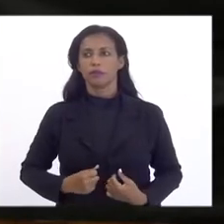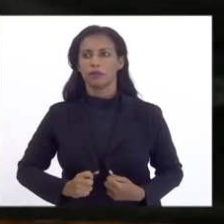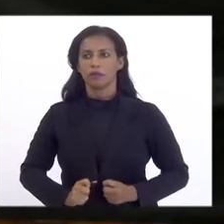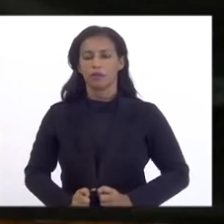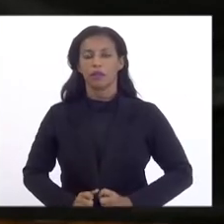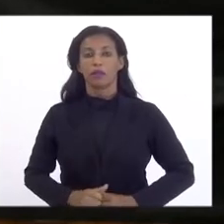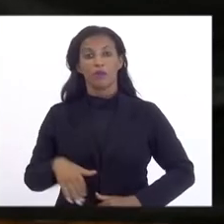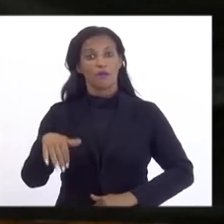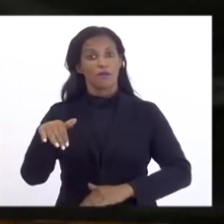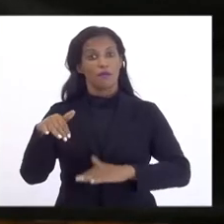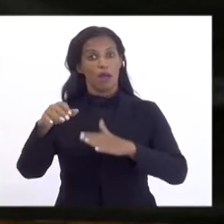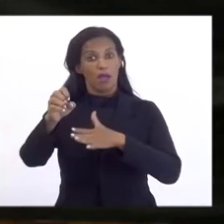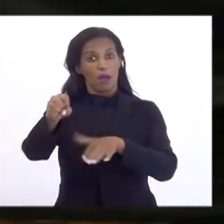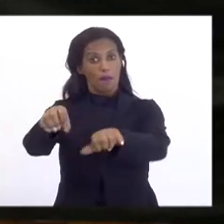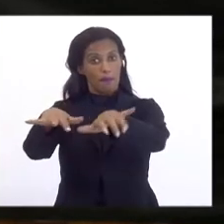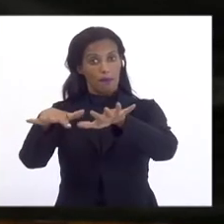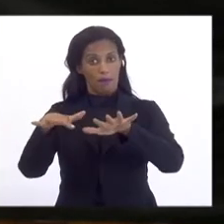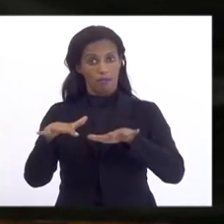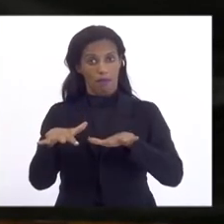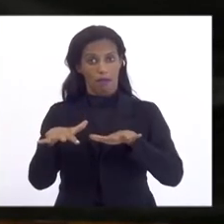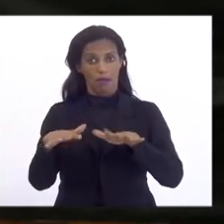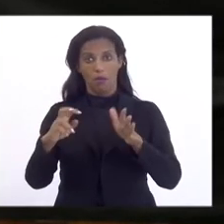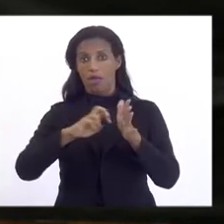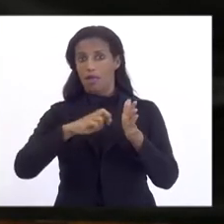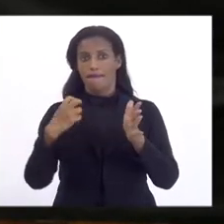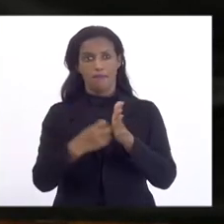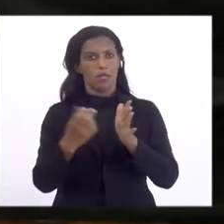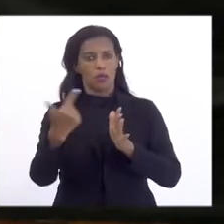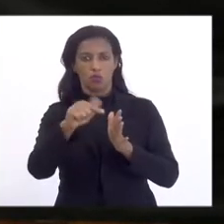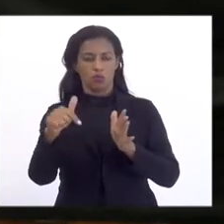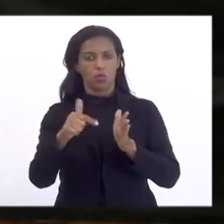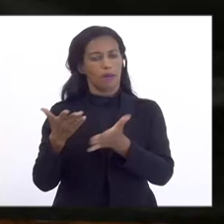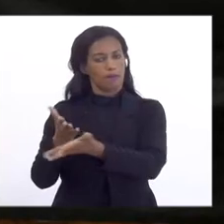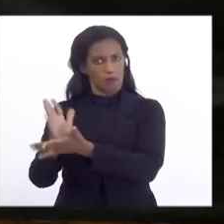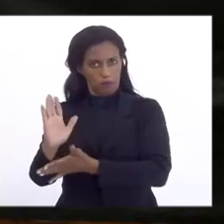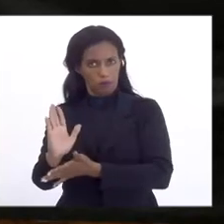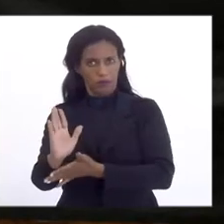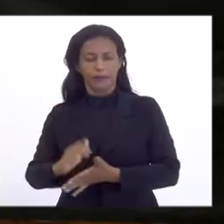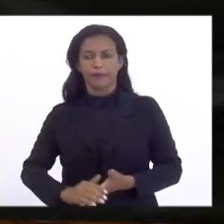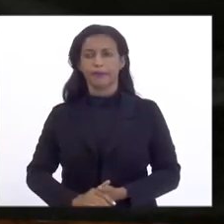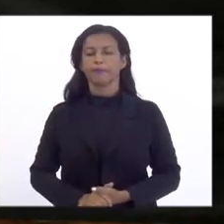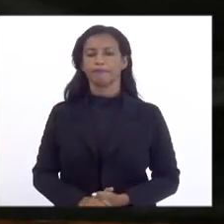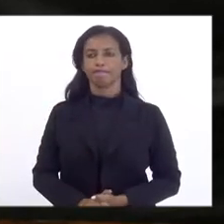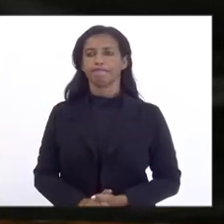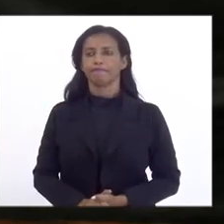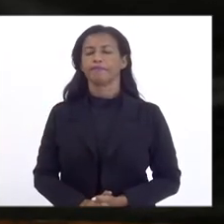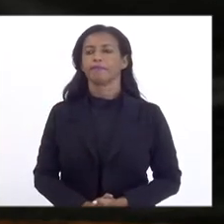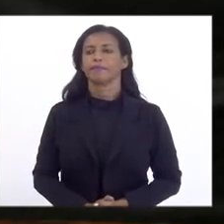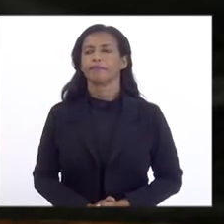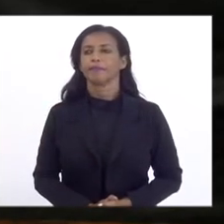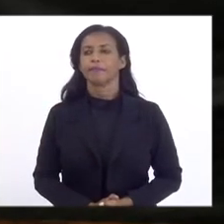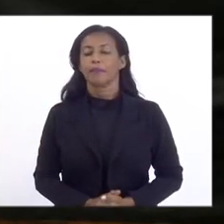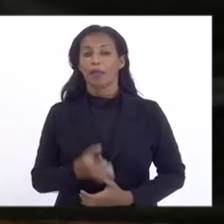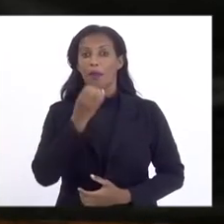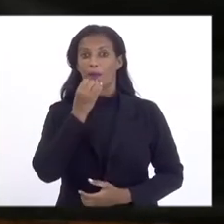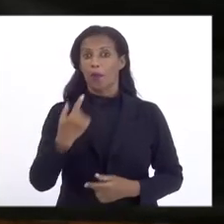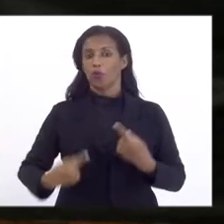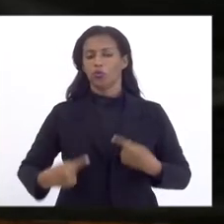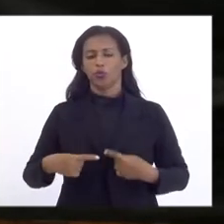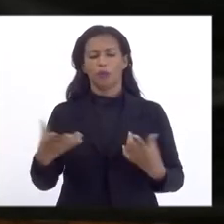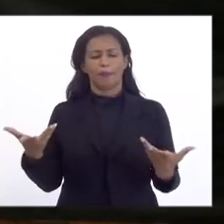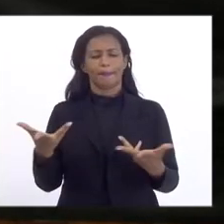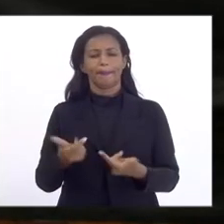vai ao plenário... Sem emendas. Sem emendas, para aprovação. Aprovado. Boa discussão.